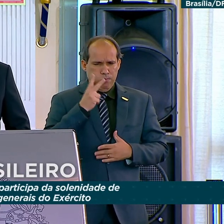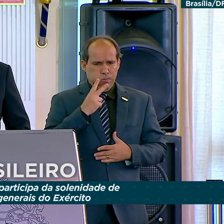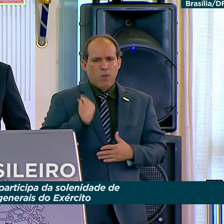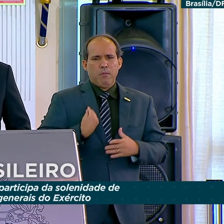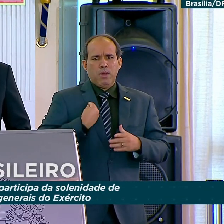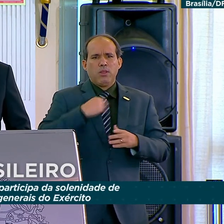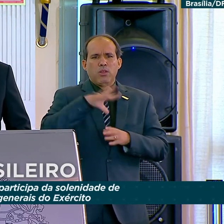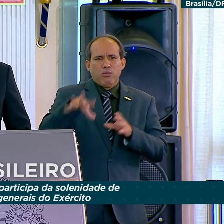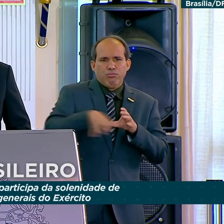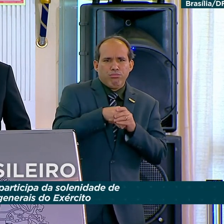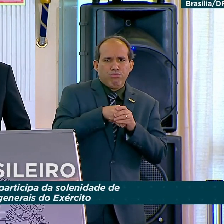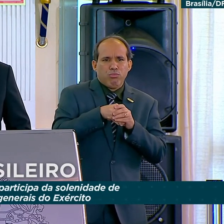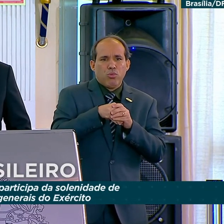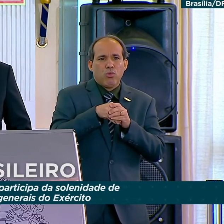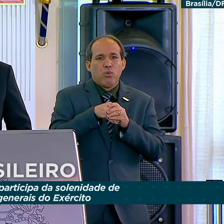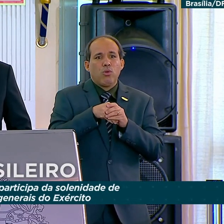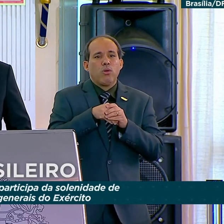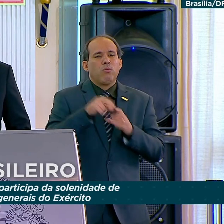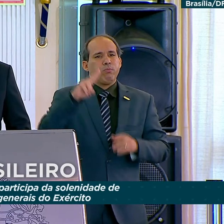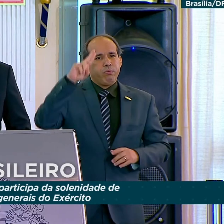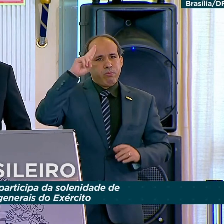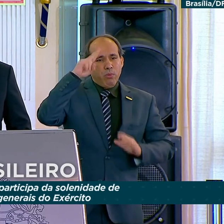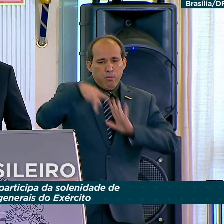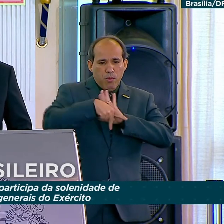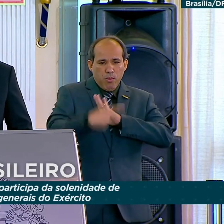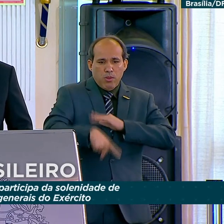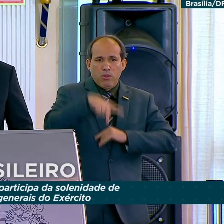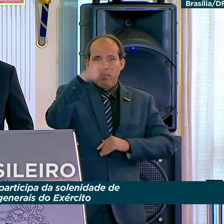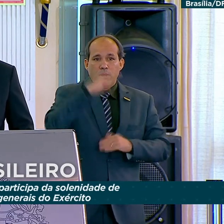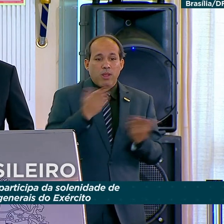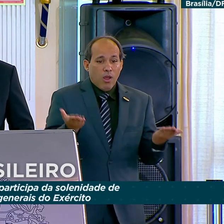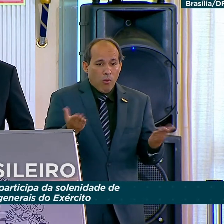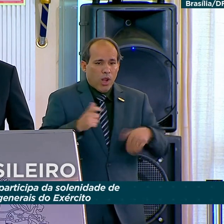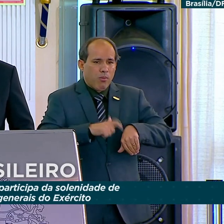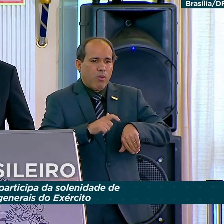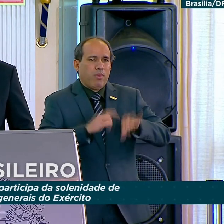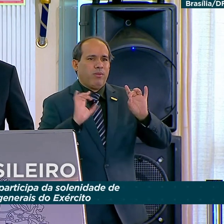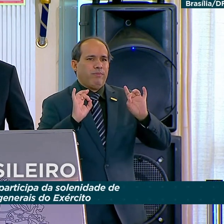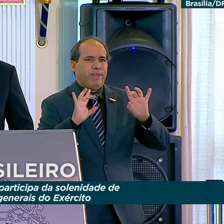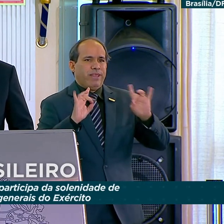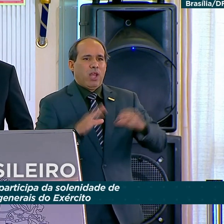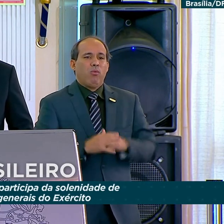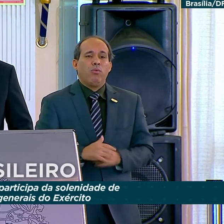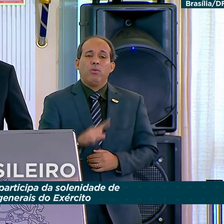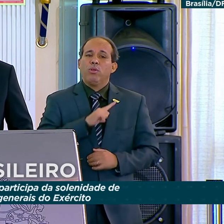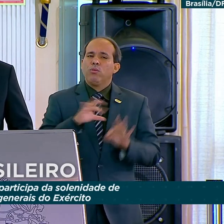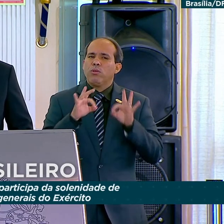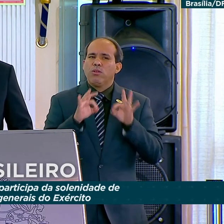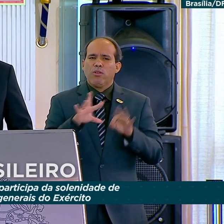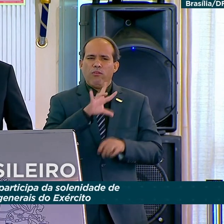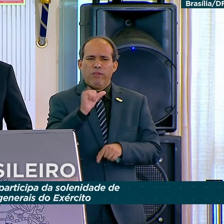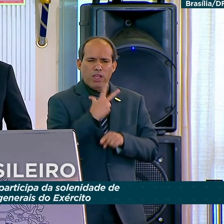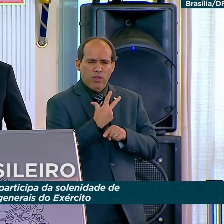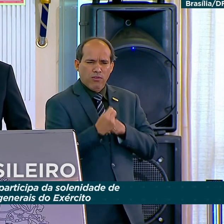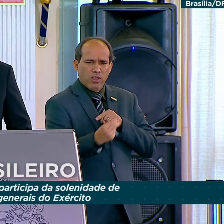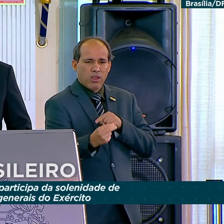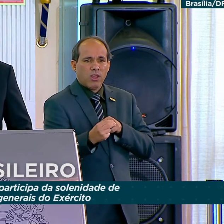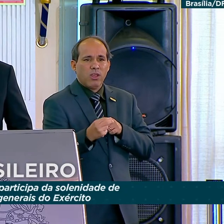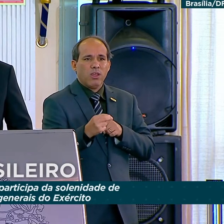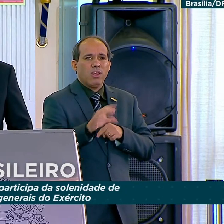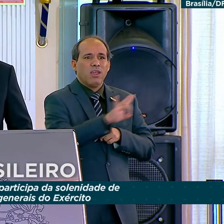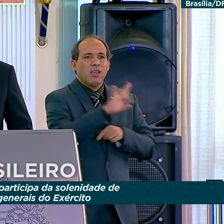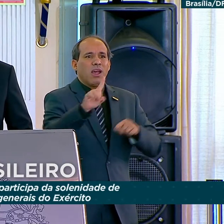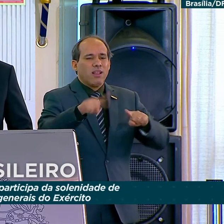ao nosso exército brasileiro por esse momento temos certeza que venceremos os